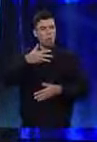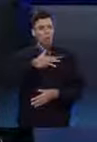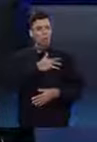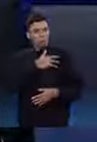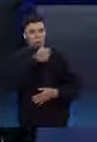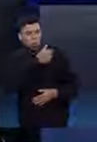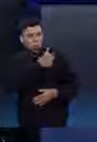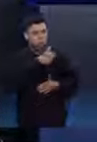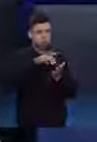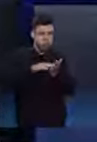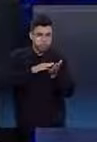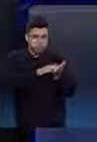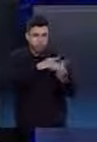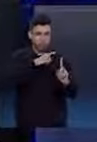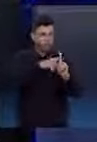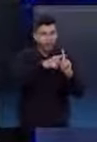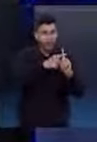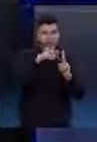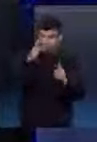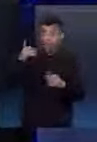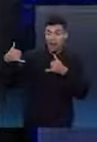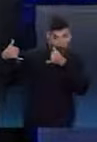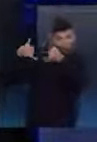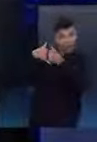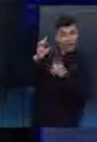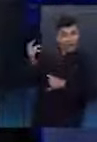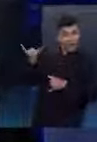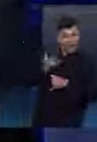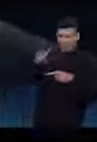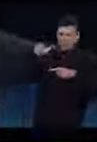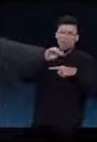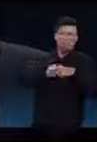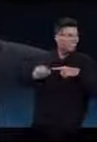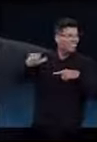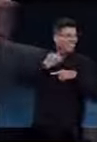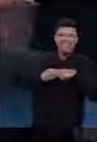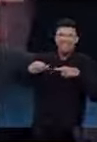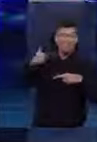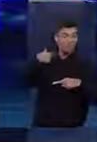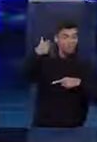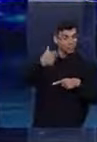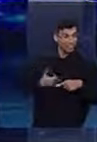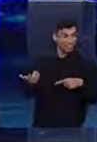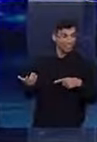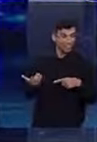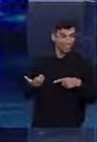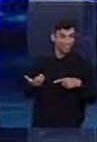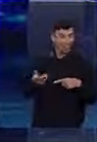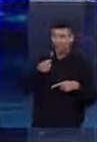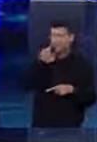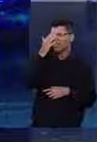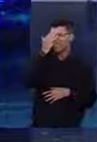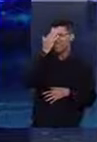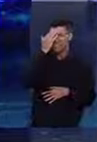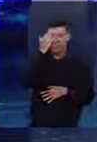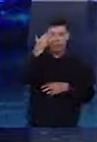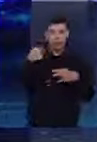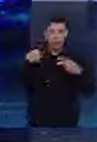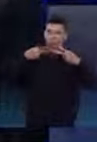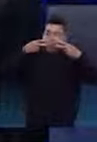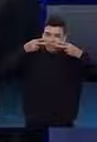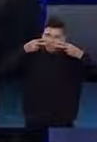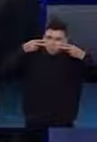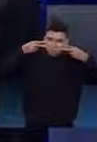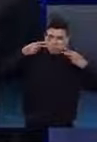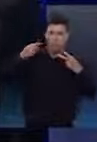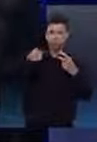Me ligaram, disseram que você era um puxa-saco meu que não tinha precedente na história. Porque você sabe que eu cuidei do exército, que